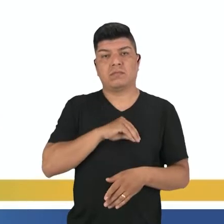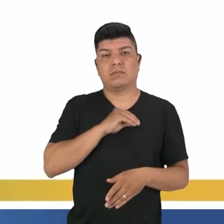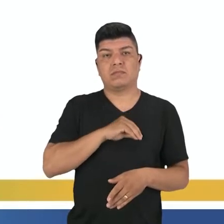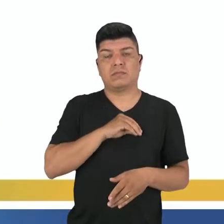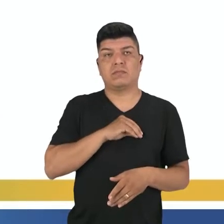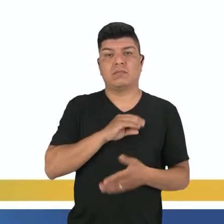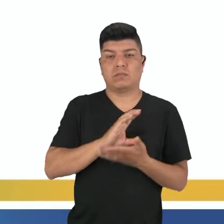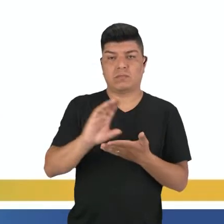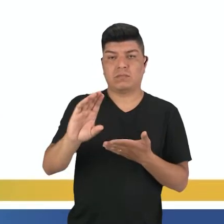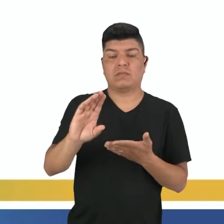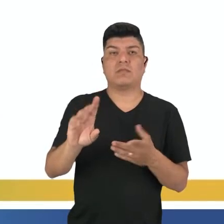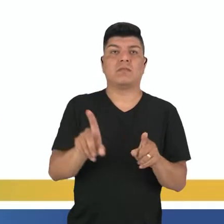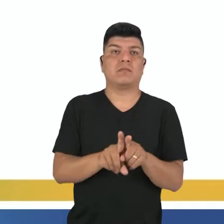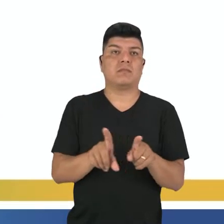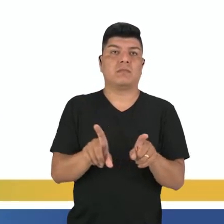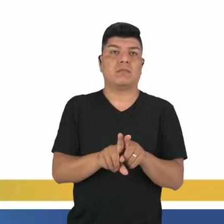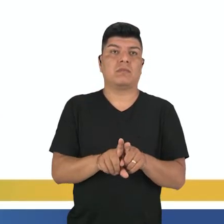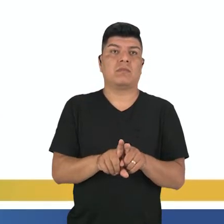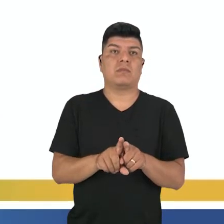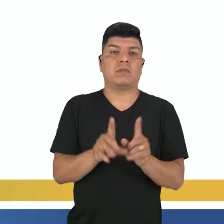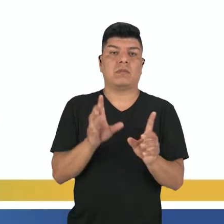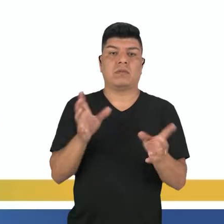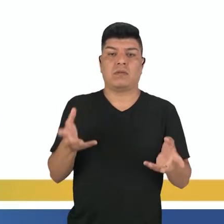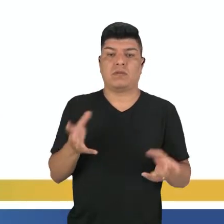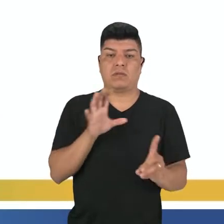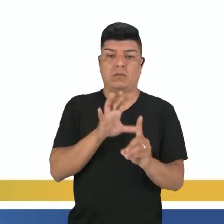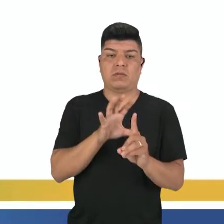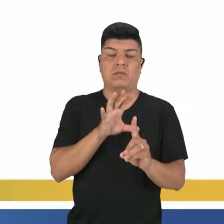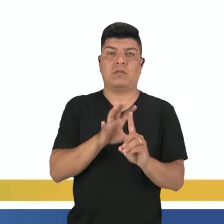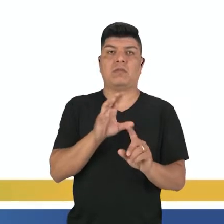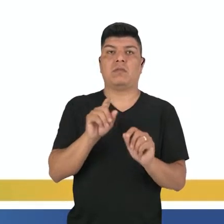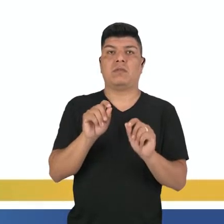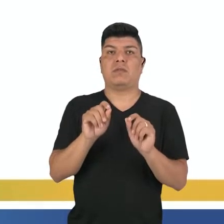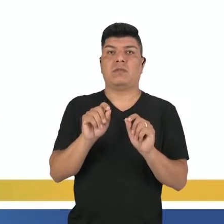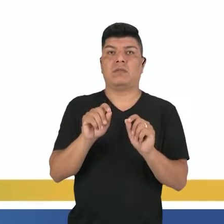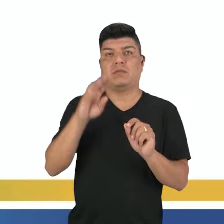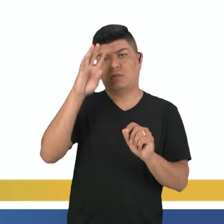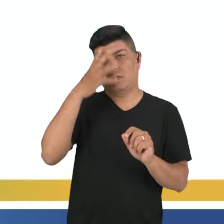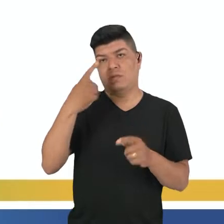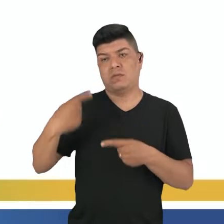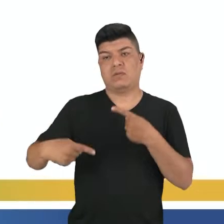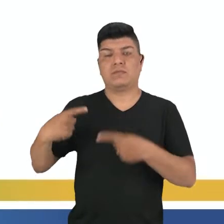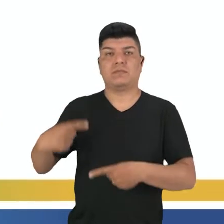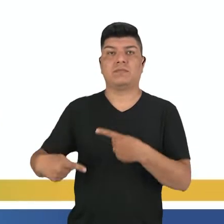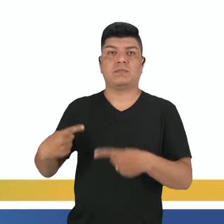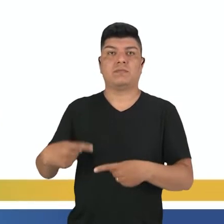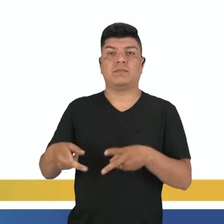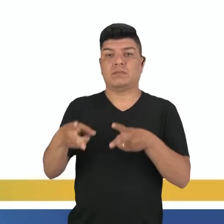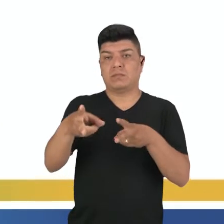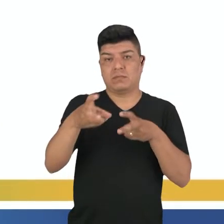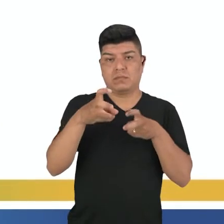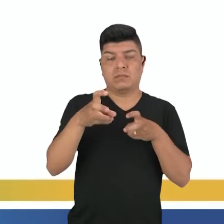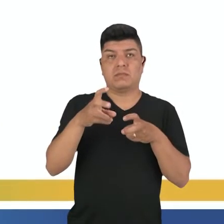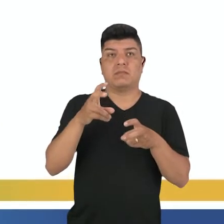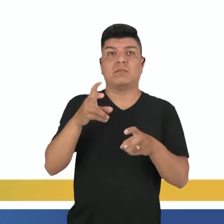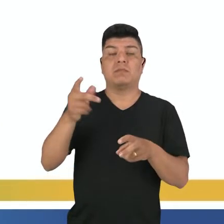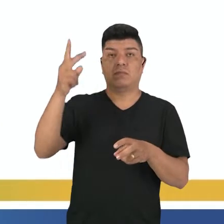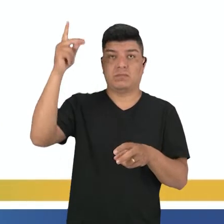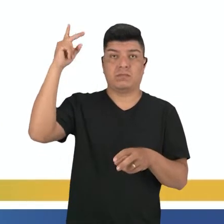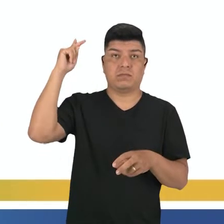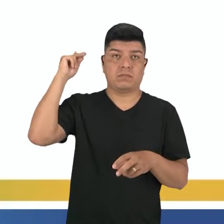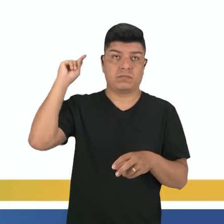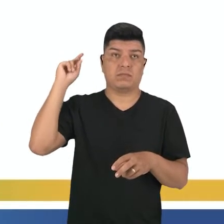dos recursos, e também influenciados por decisões políticas, nós percebemos que há muito